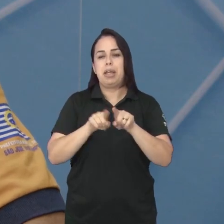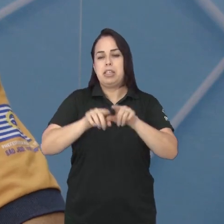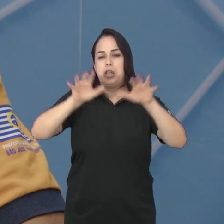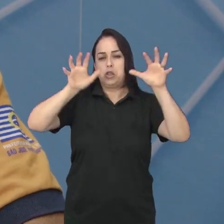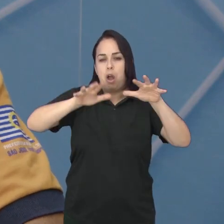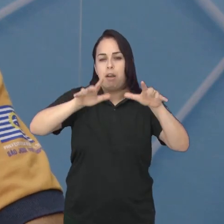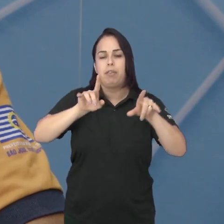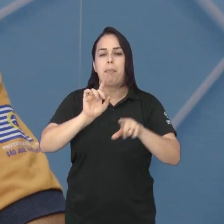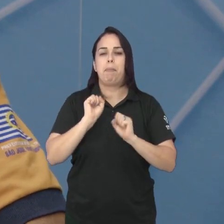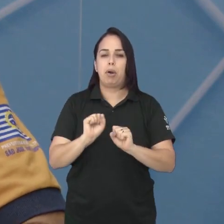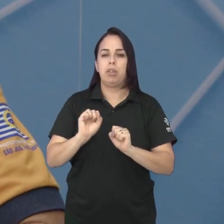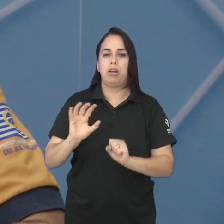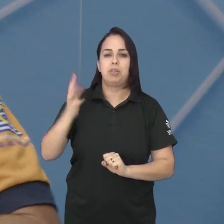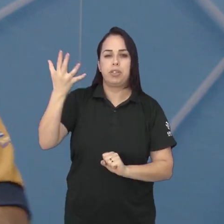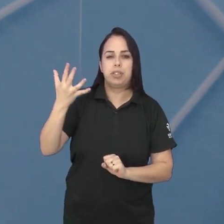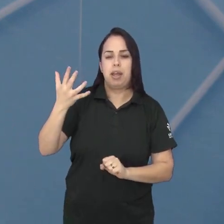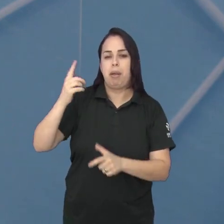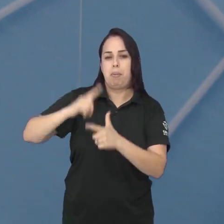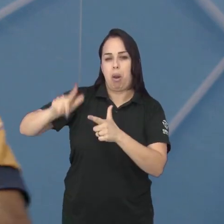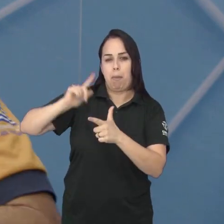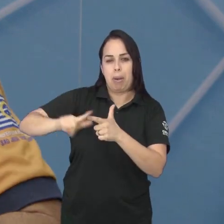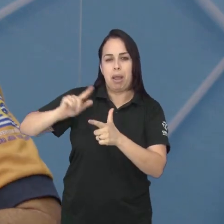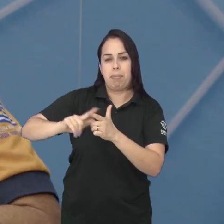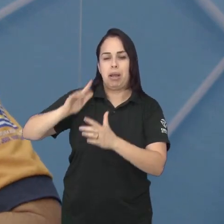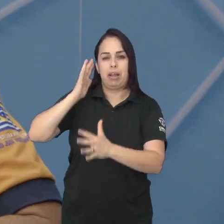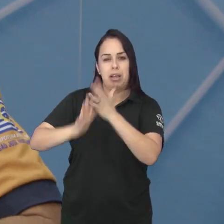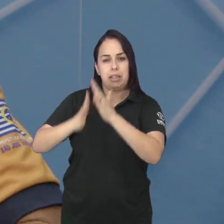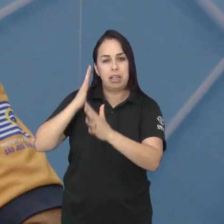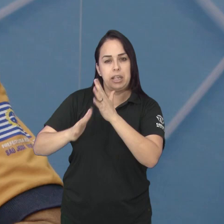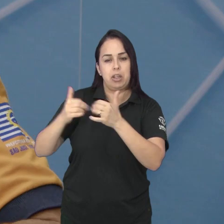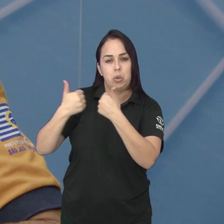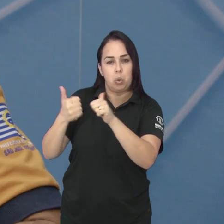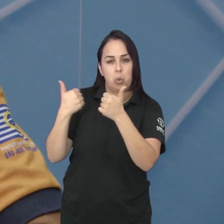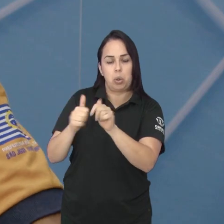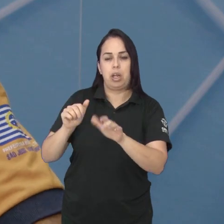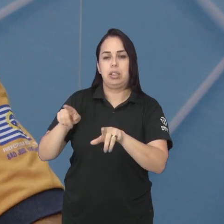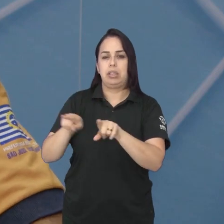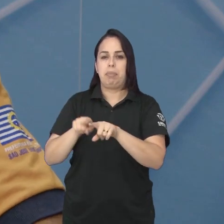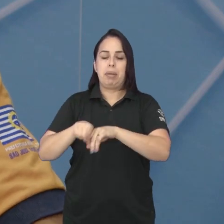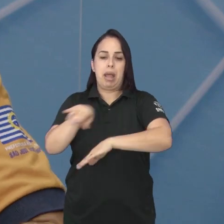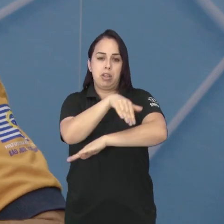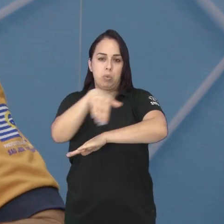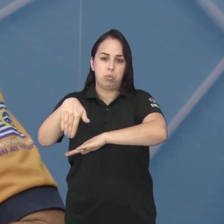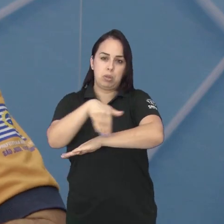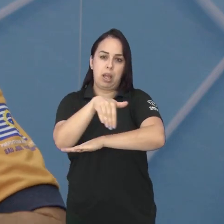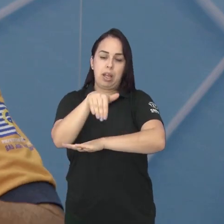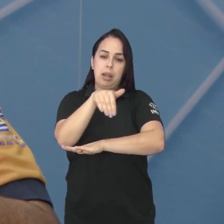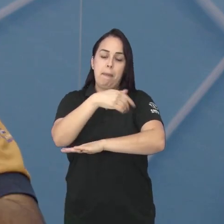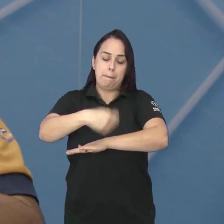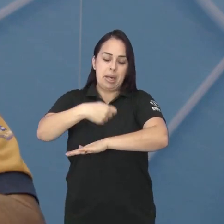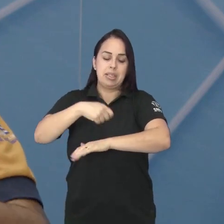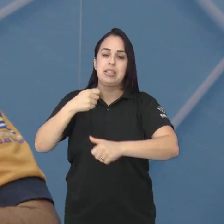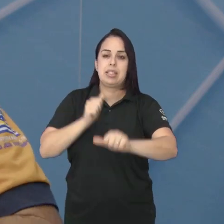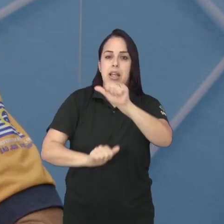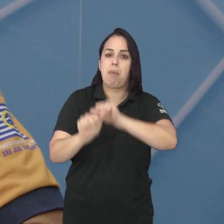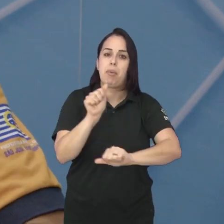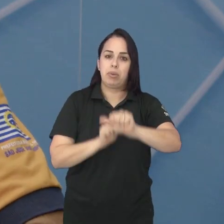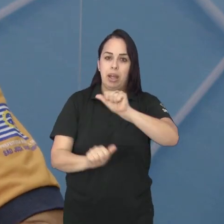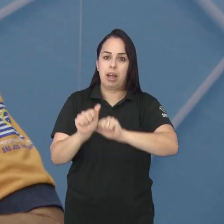transporte público, né, no trânsito, né, nas vias públicas, às vezes tem locais que você tem que fazer